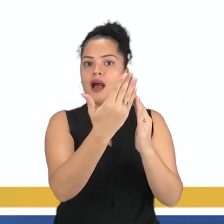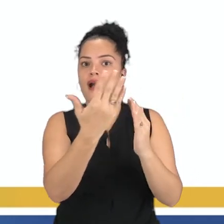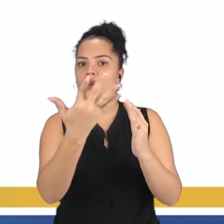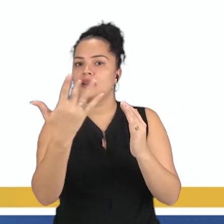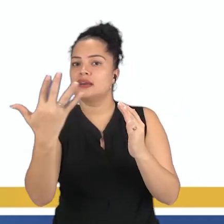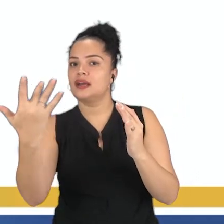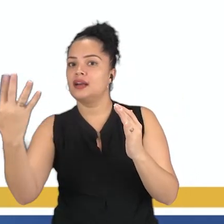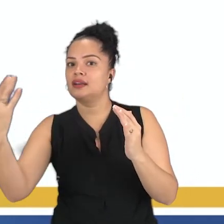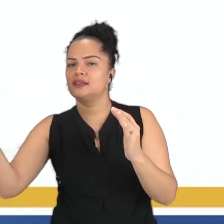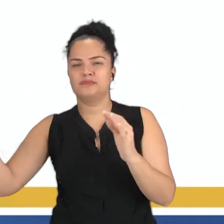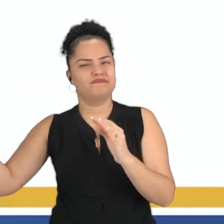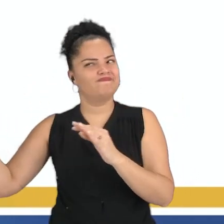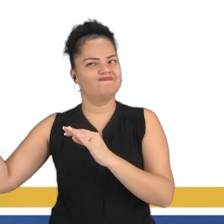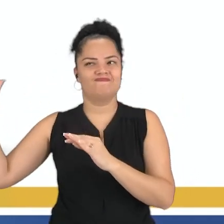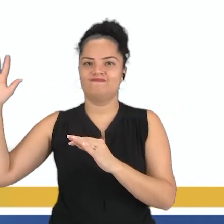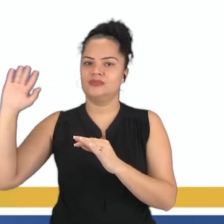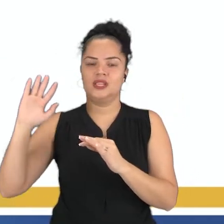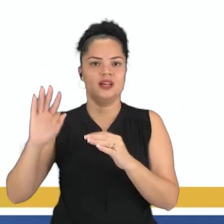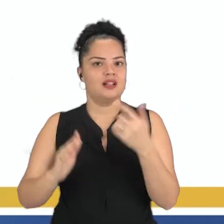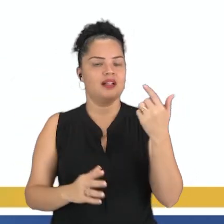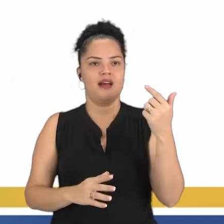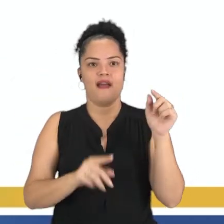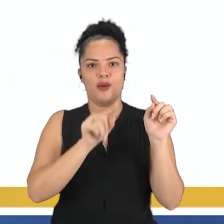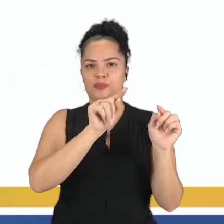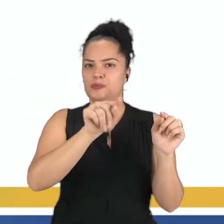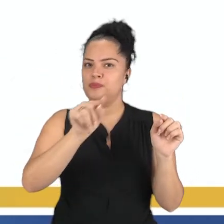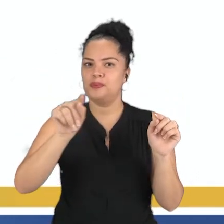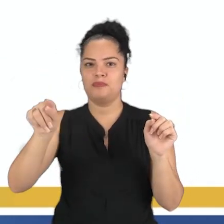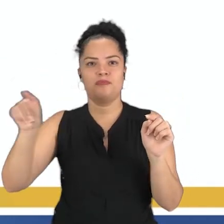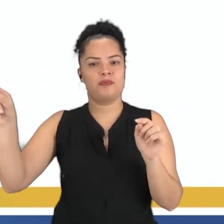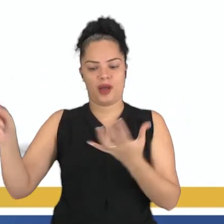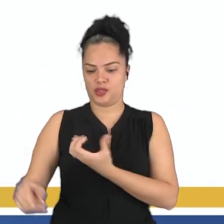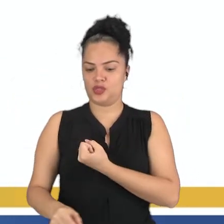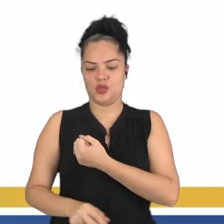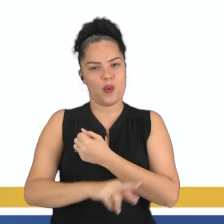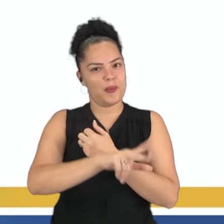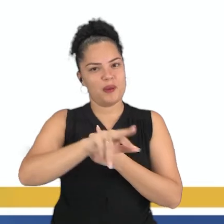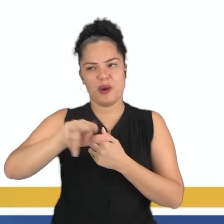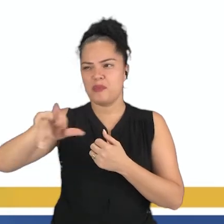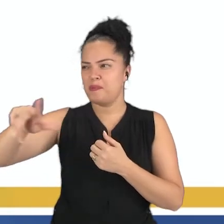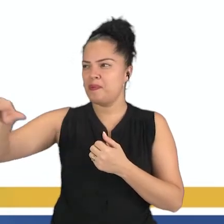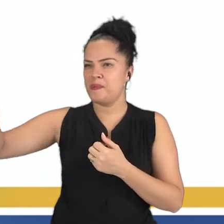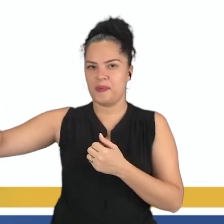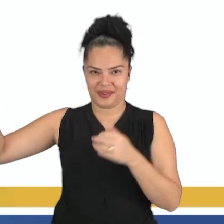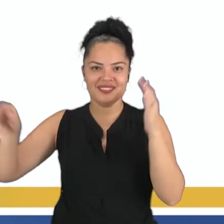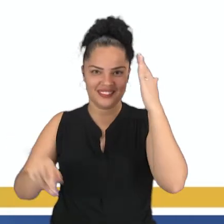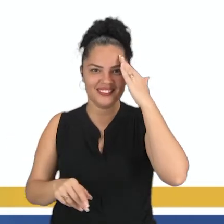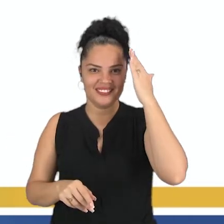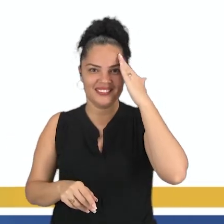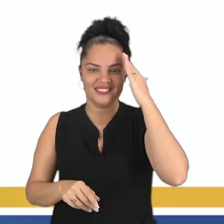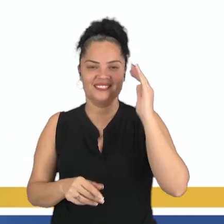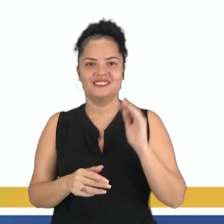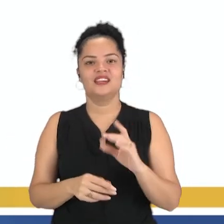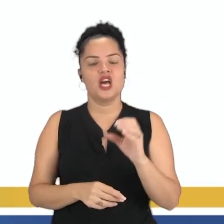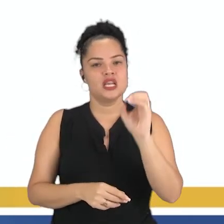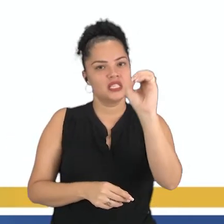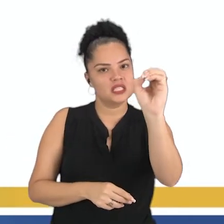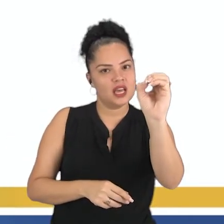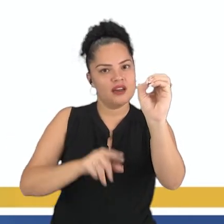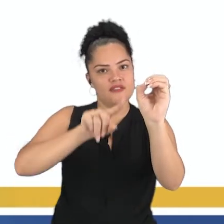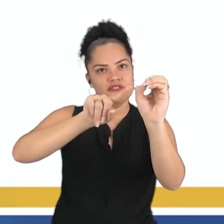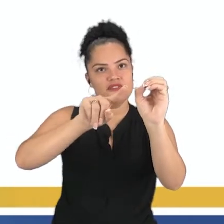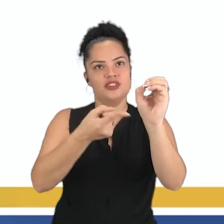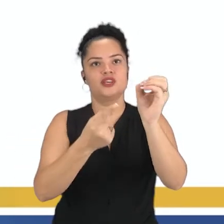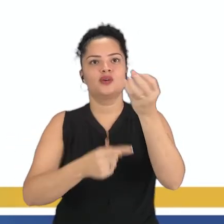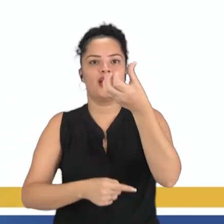finita de casas decimais. Por exemplo, 1,44 tem duas casas após a vírgula e acabou. 0,6 tem uma casa